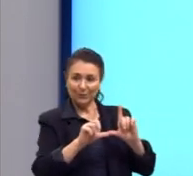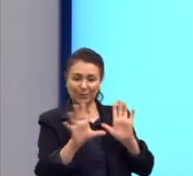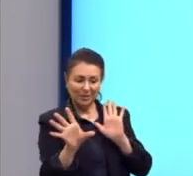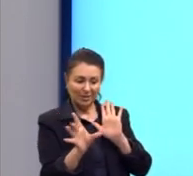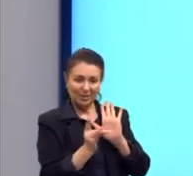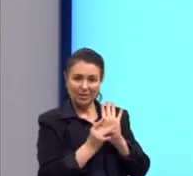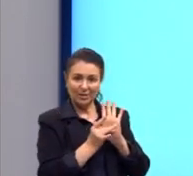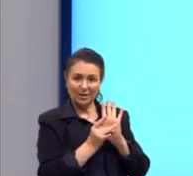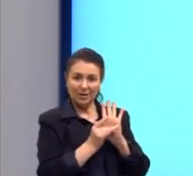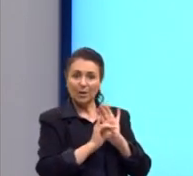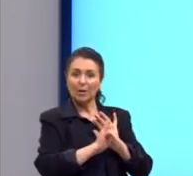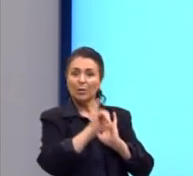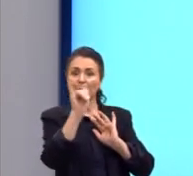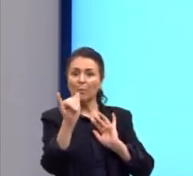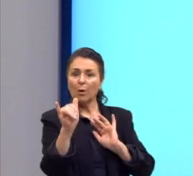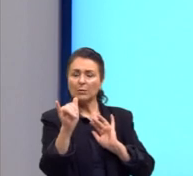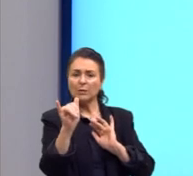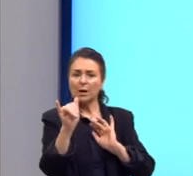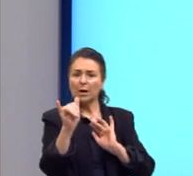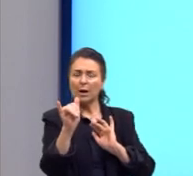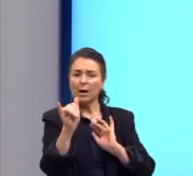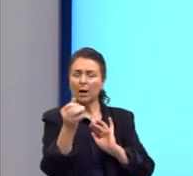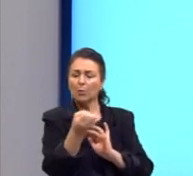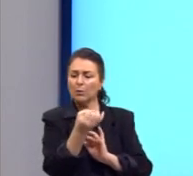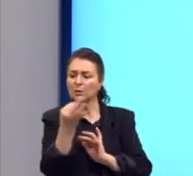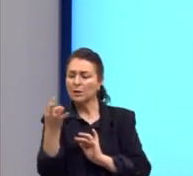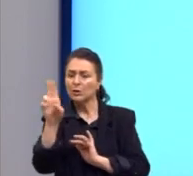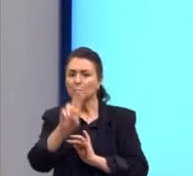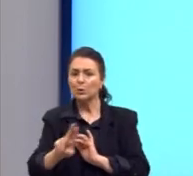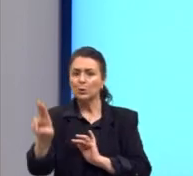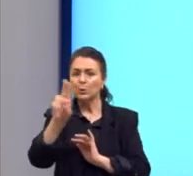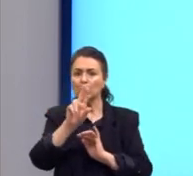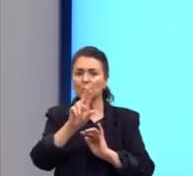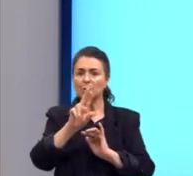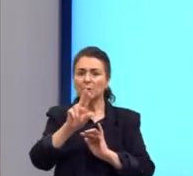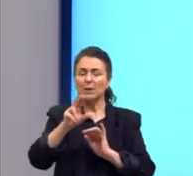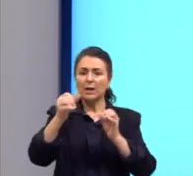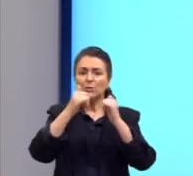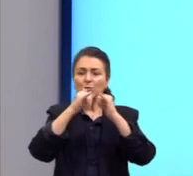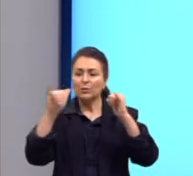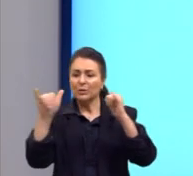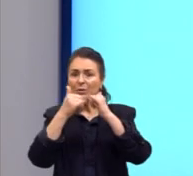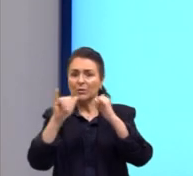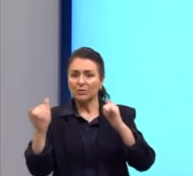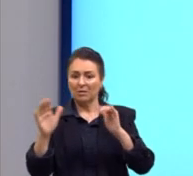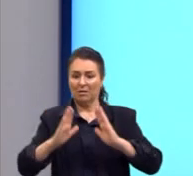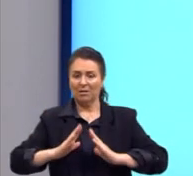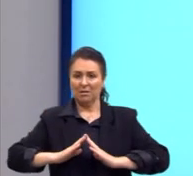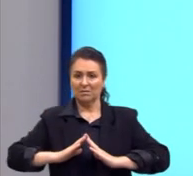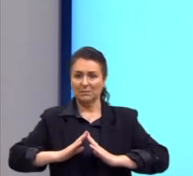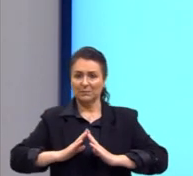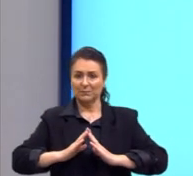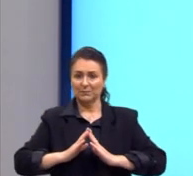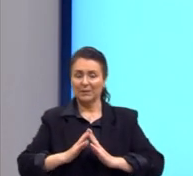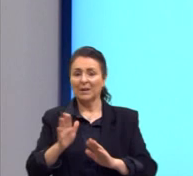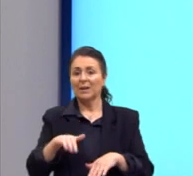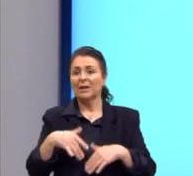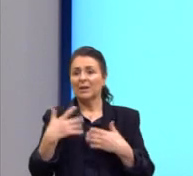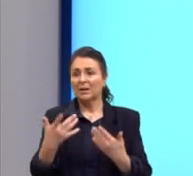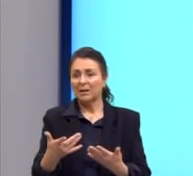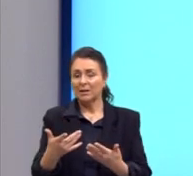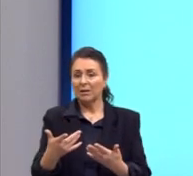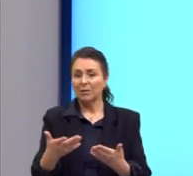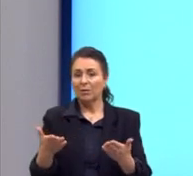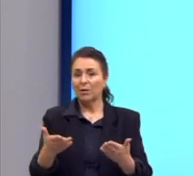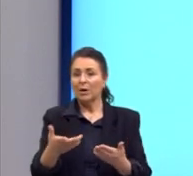que nos indica que o consumo de energia tá Depois a gente vai virar um pouquinho maior a bom então acho